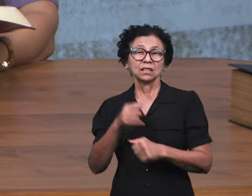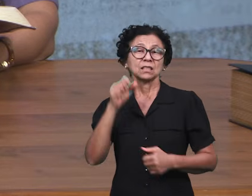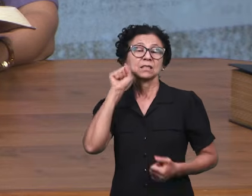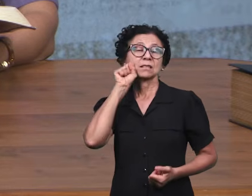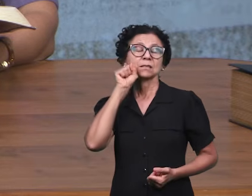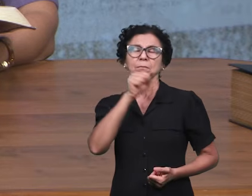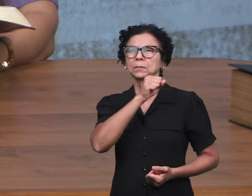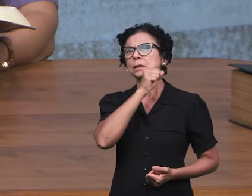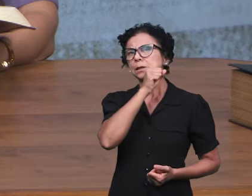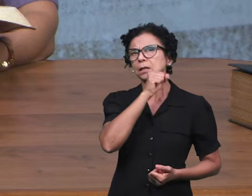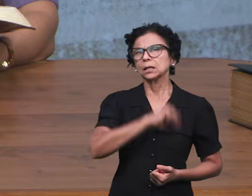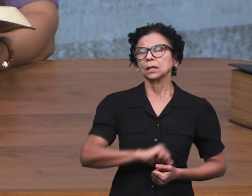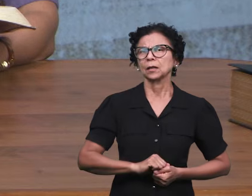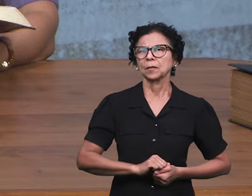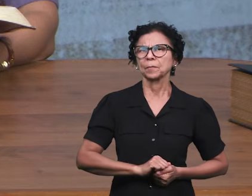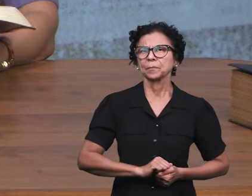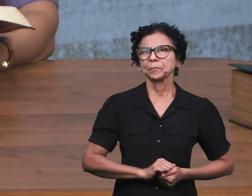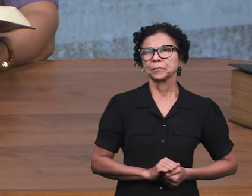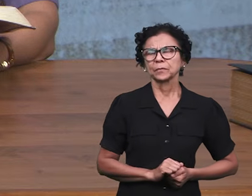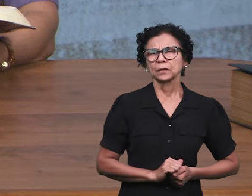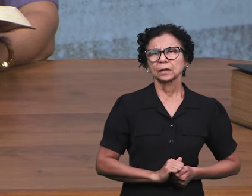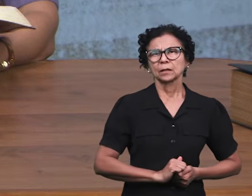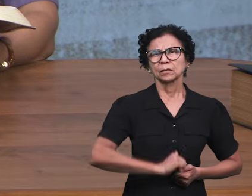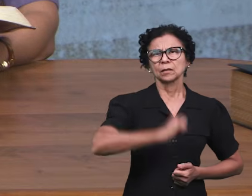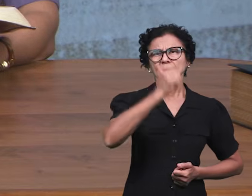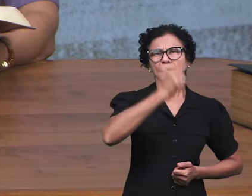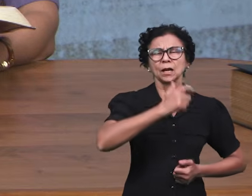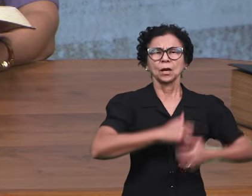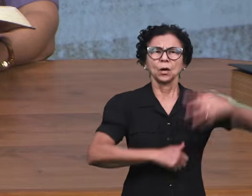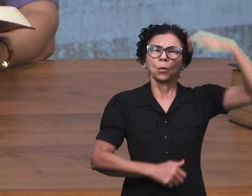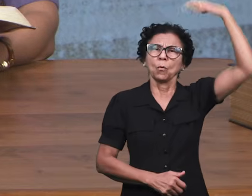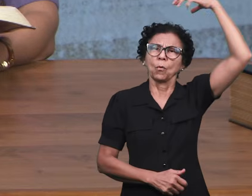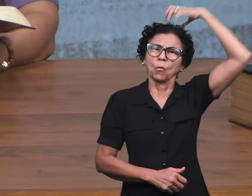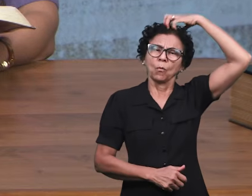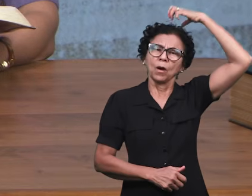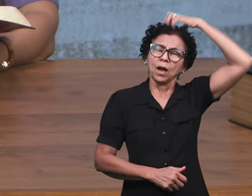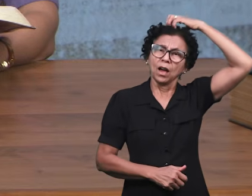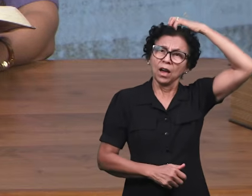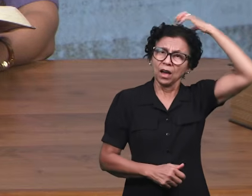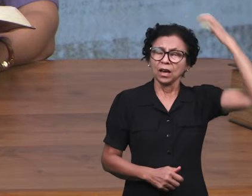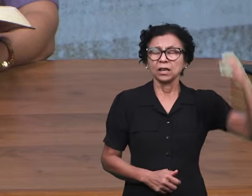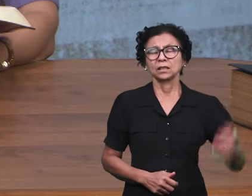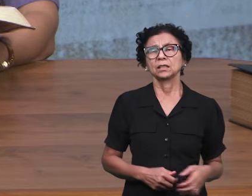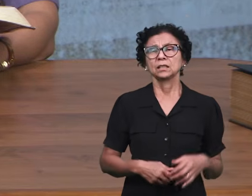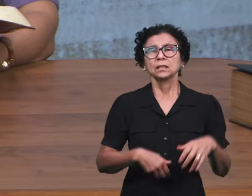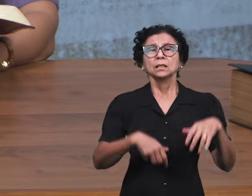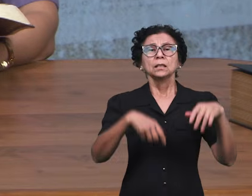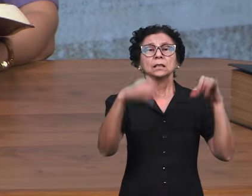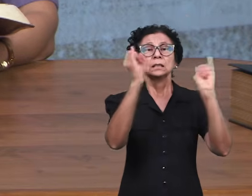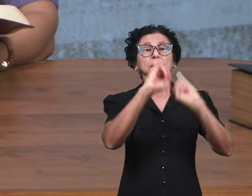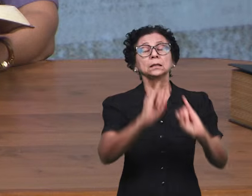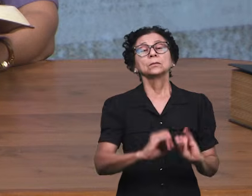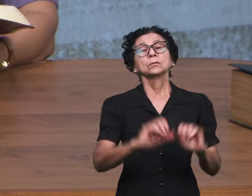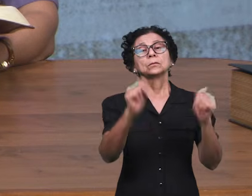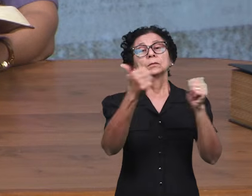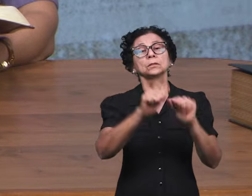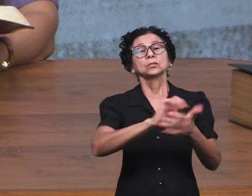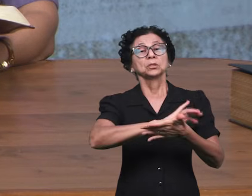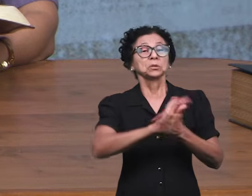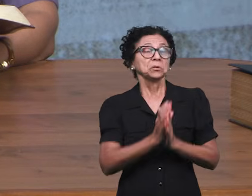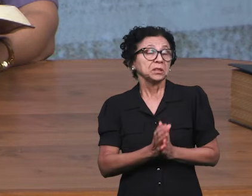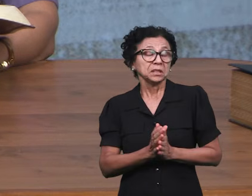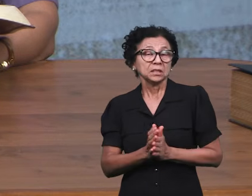como fiz a Samaria e aos seus ídolos, não faria igualmente a Jerusalém e aos